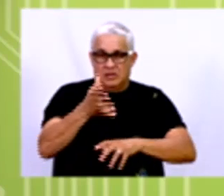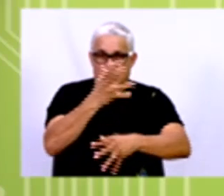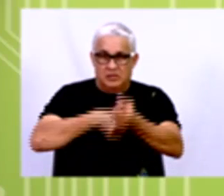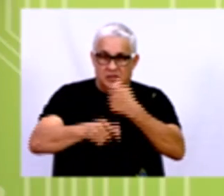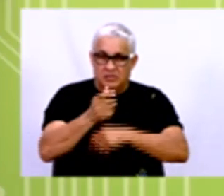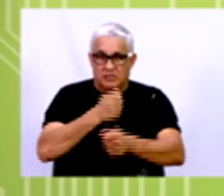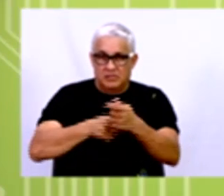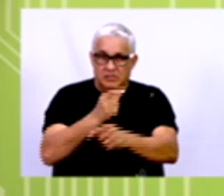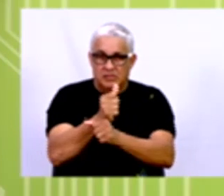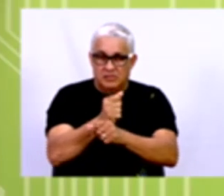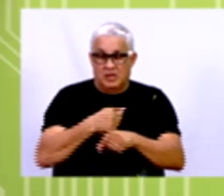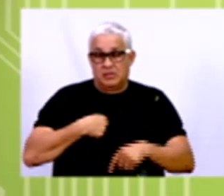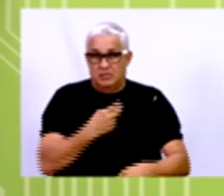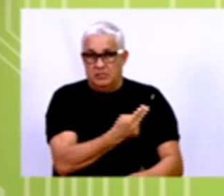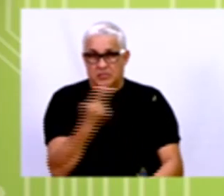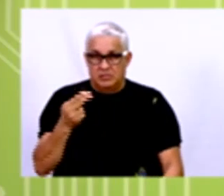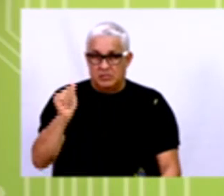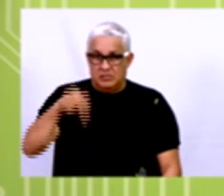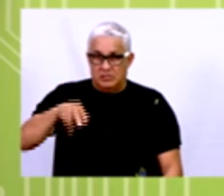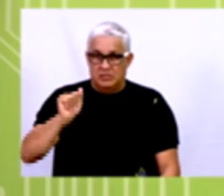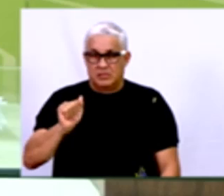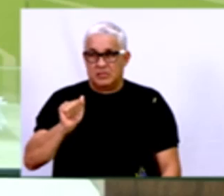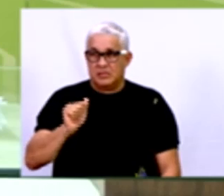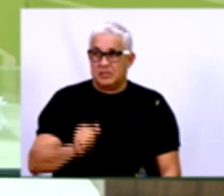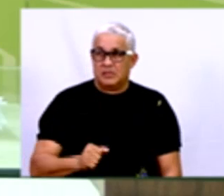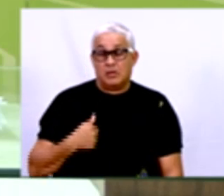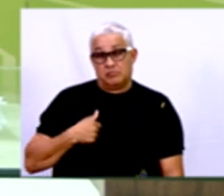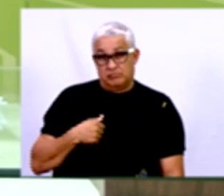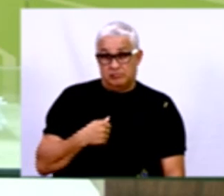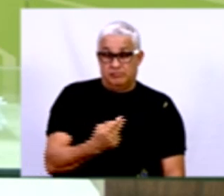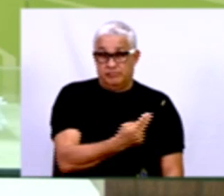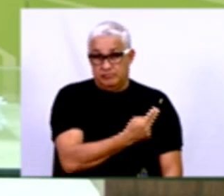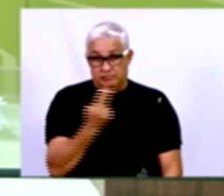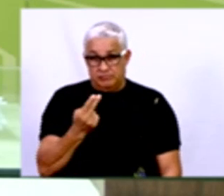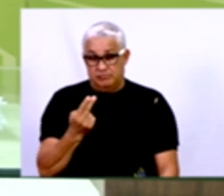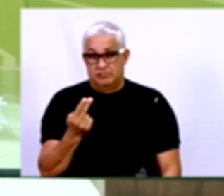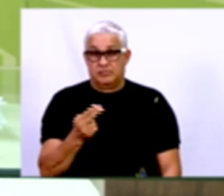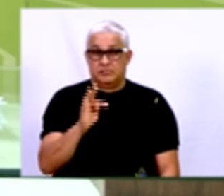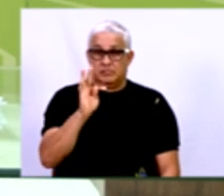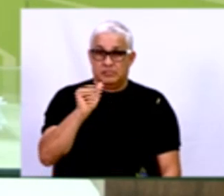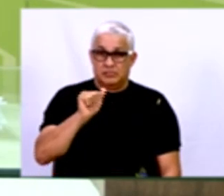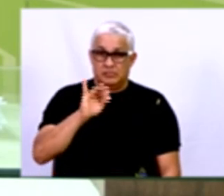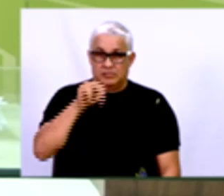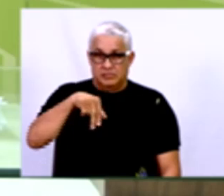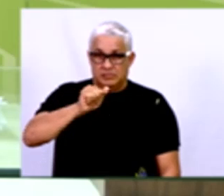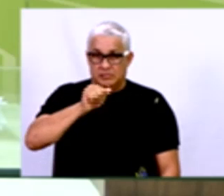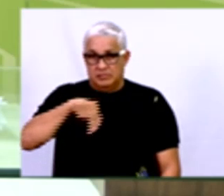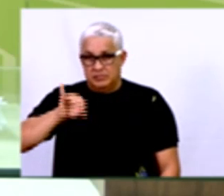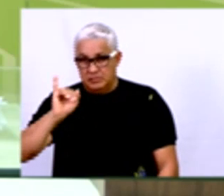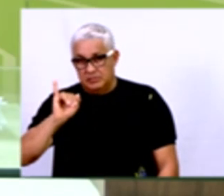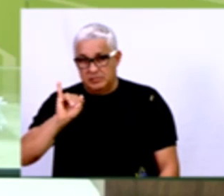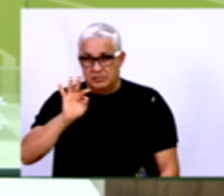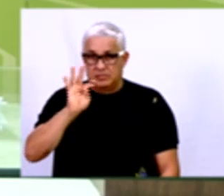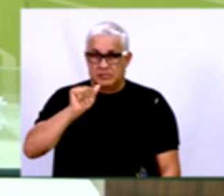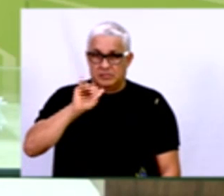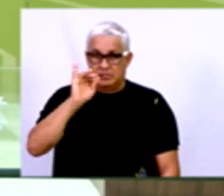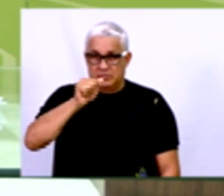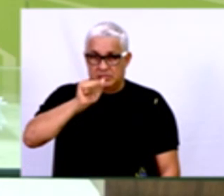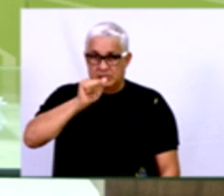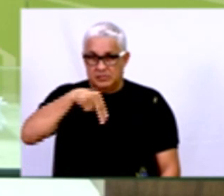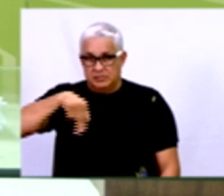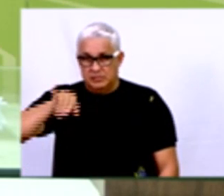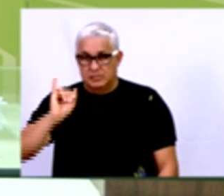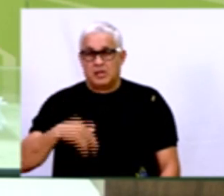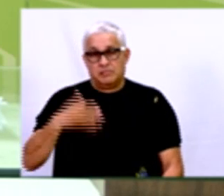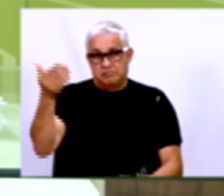professora Ana Cláudia e aqui comigo está... Eu sou a professora Tayane Fernandes, seja muito bem-vindo a essa nossa primeira